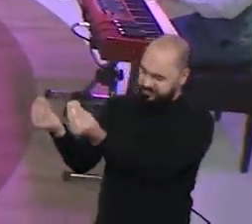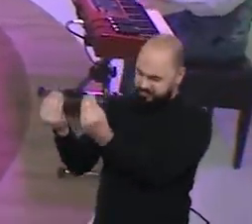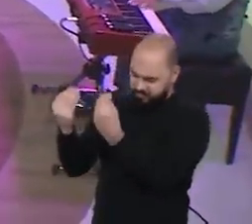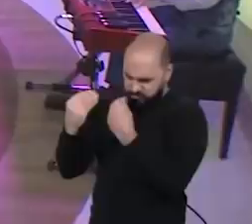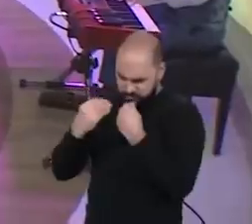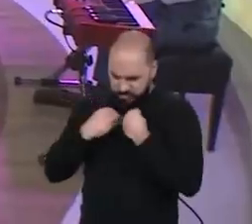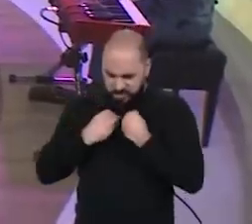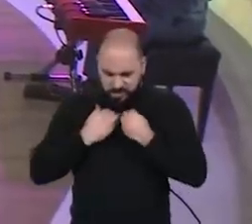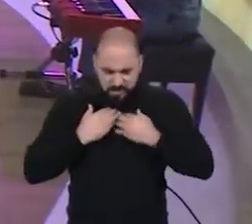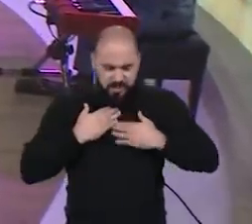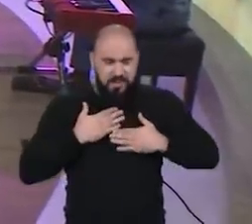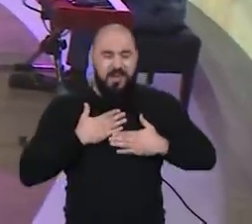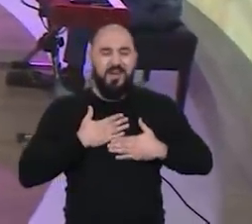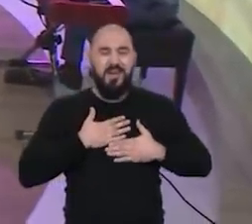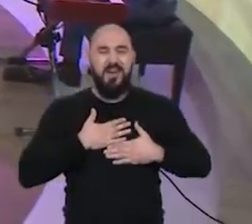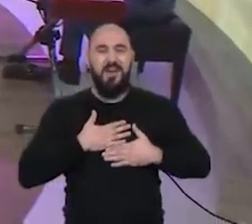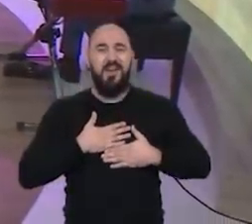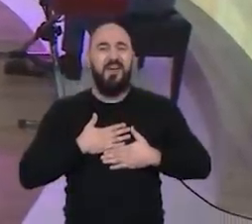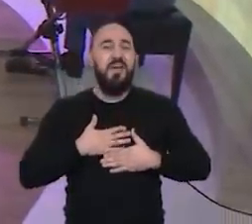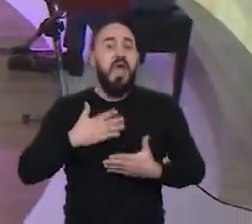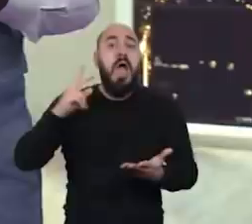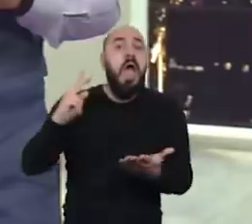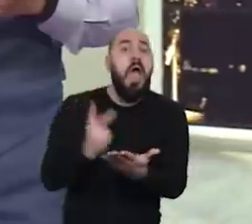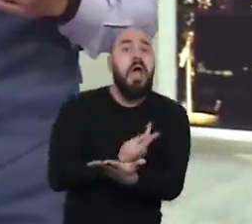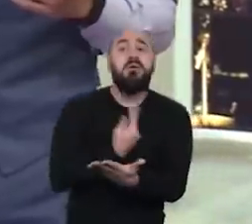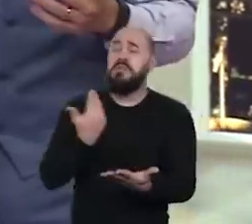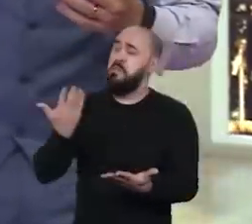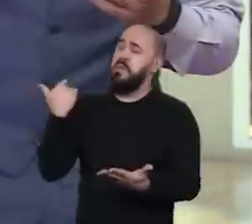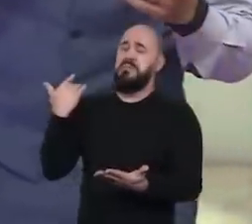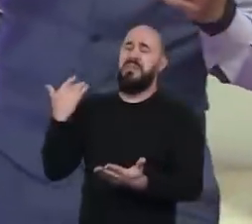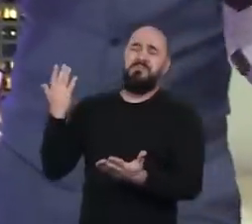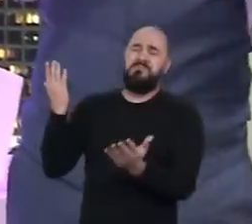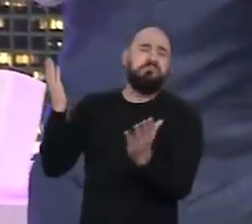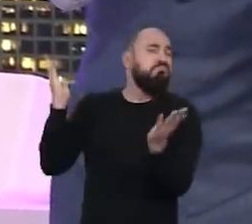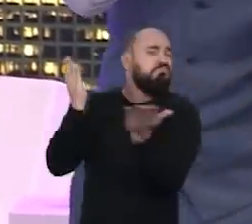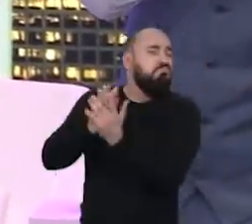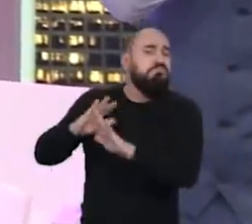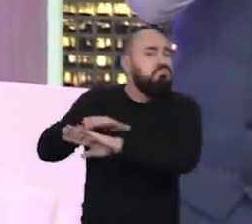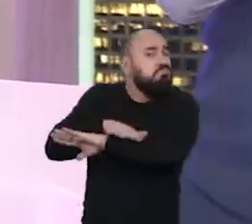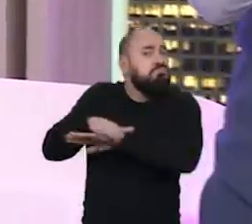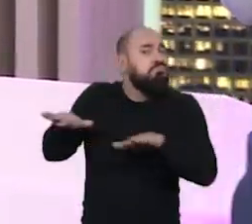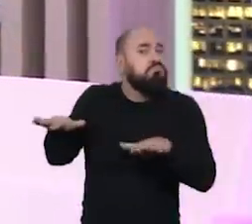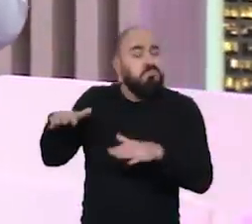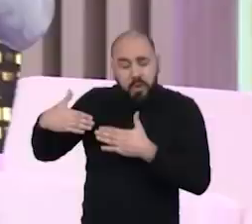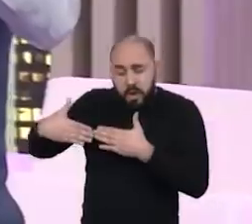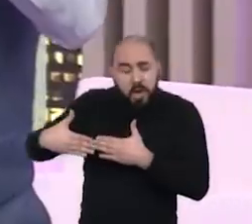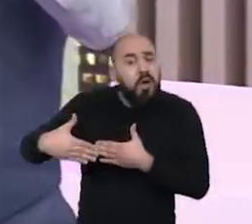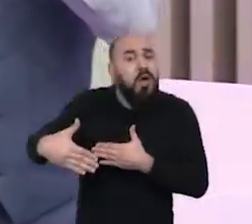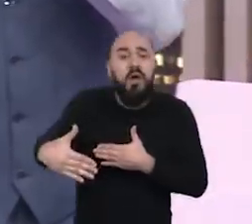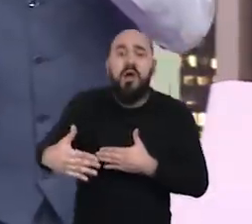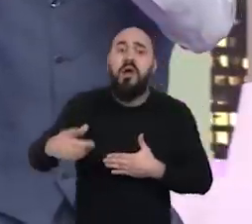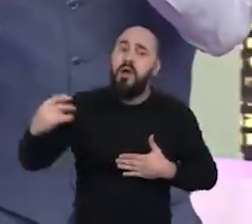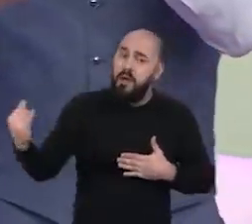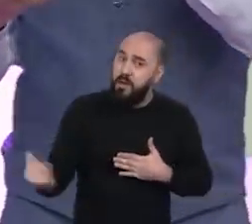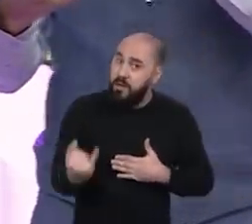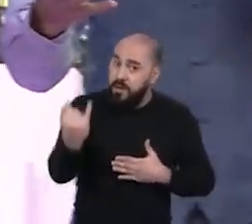já passou, o que importa é o que virá.